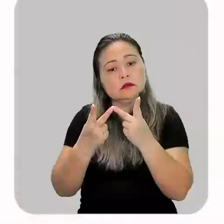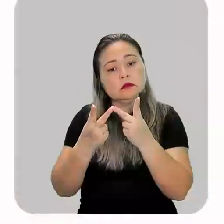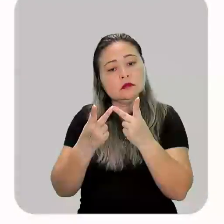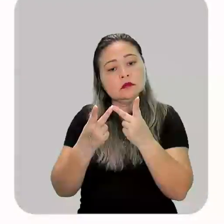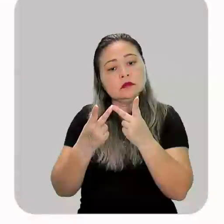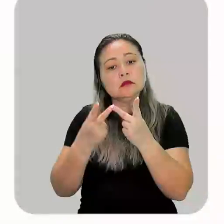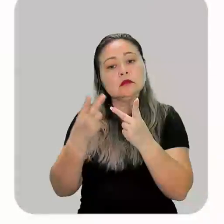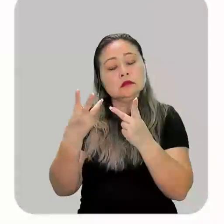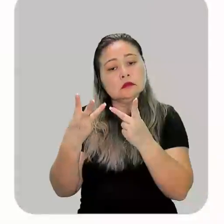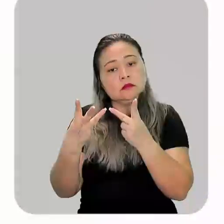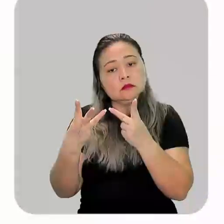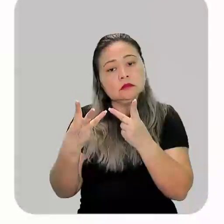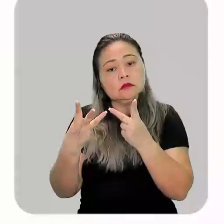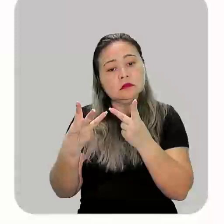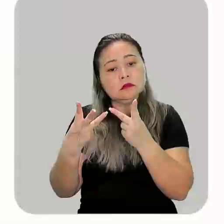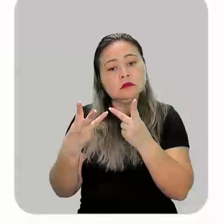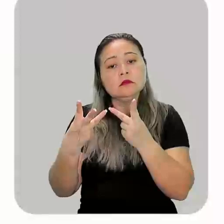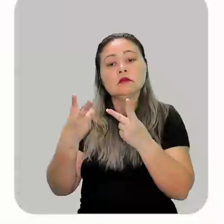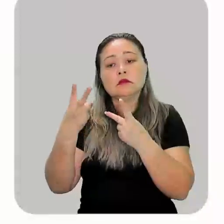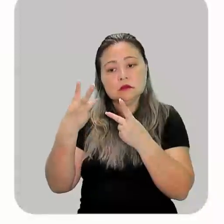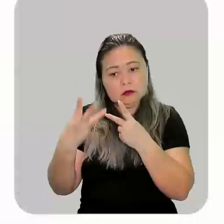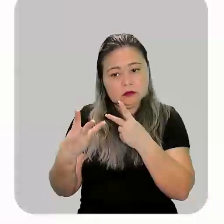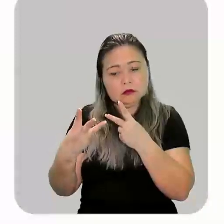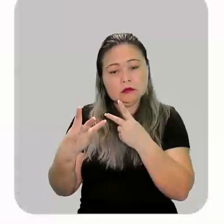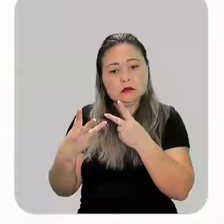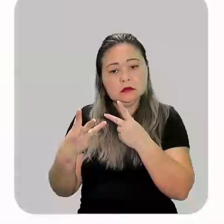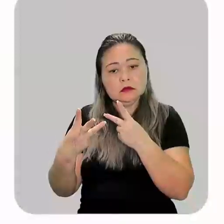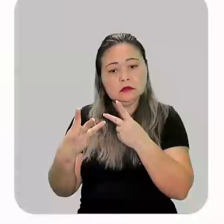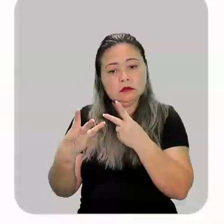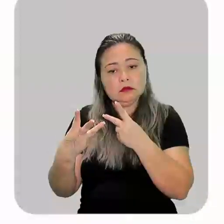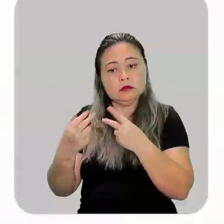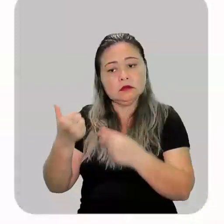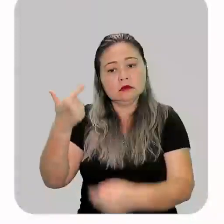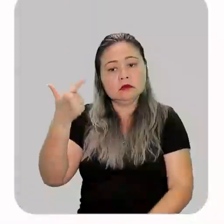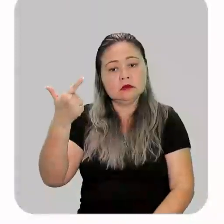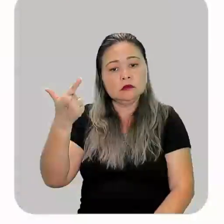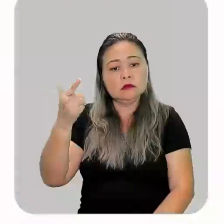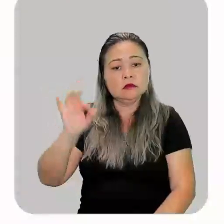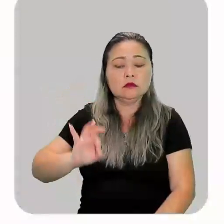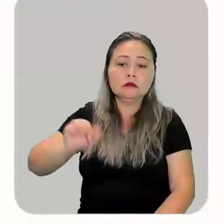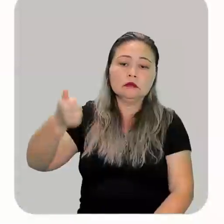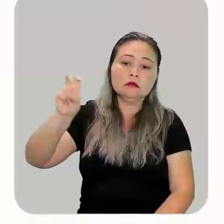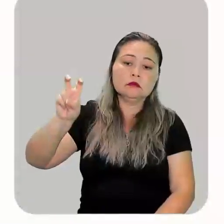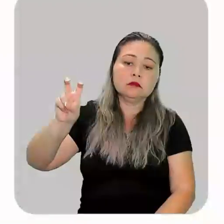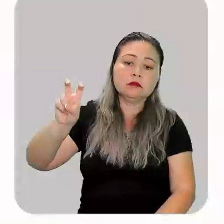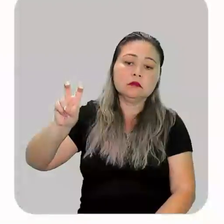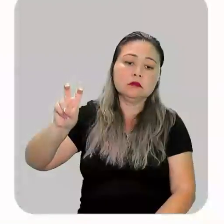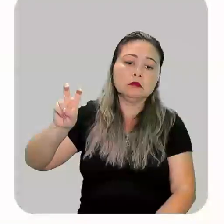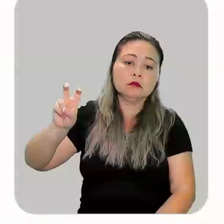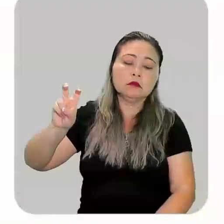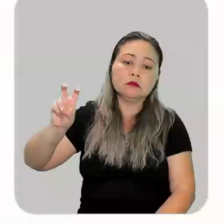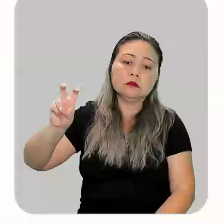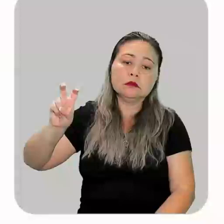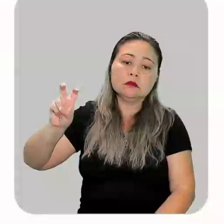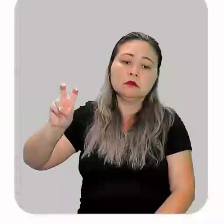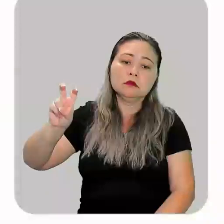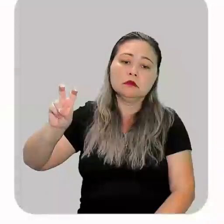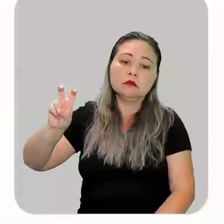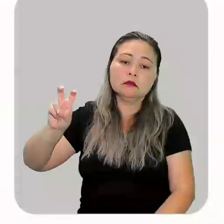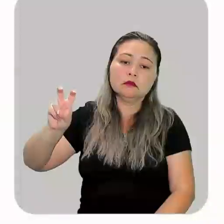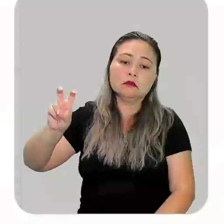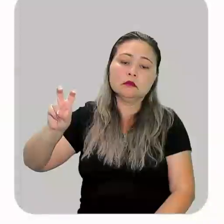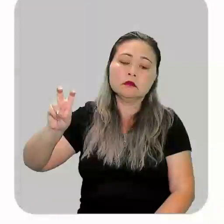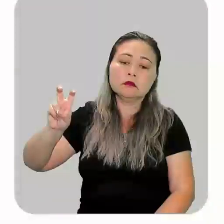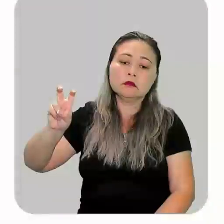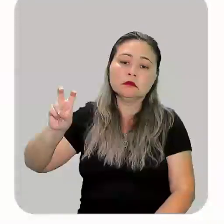π, que é dado por? 3. 3. Quem é o raio? 3. 3 também ao quadrado. E a altura é? 15. 15. Aí a gente vai